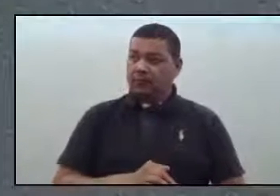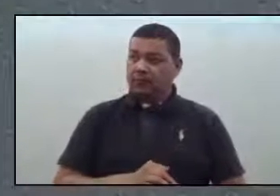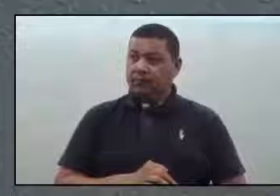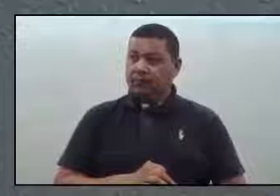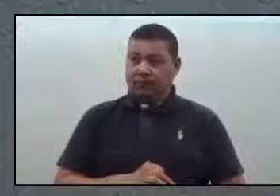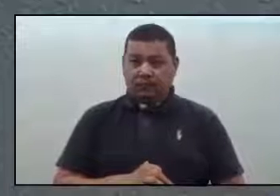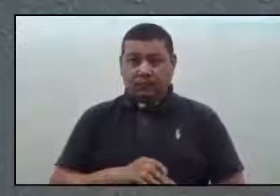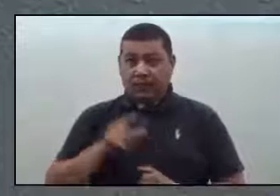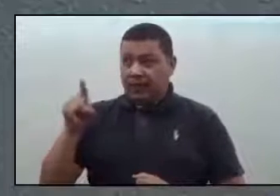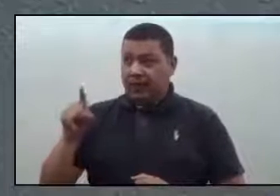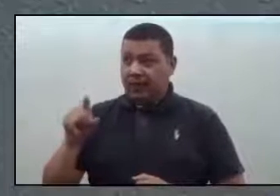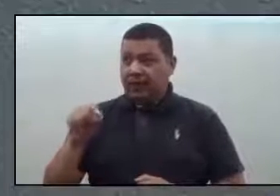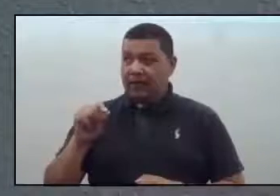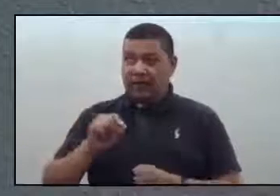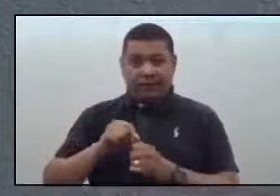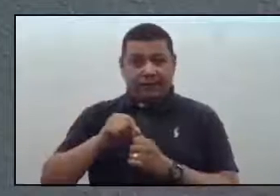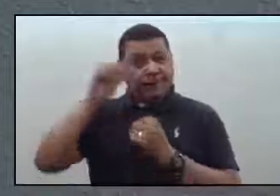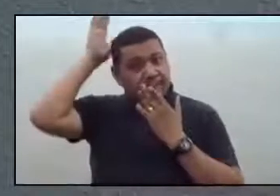da família